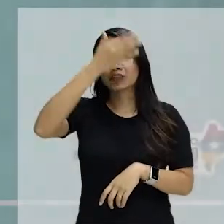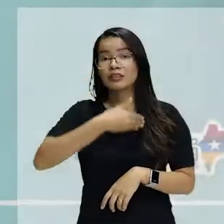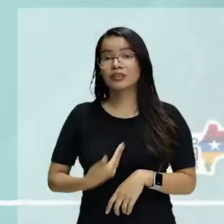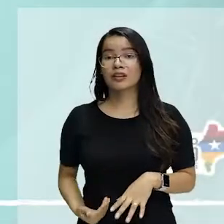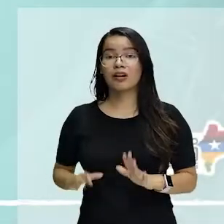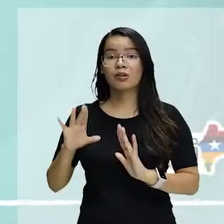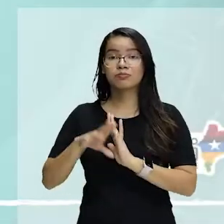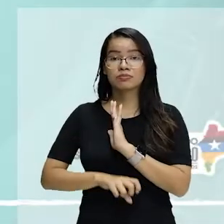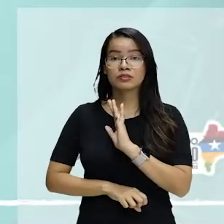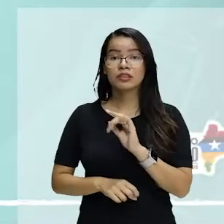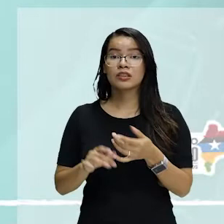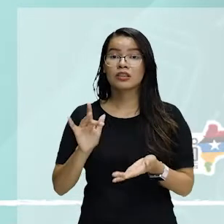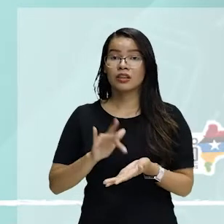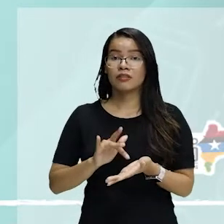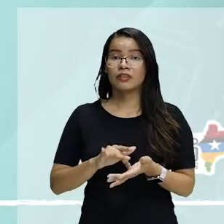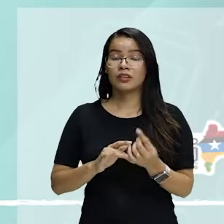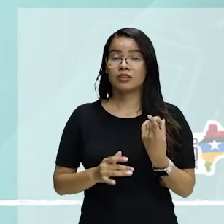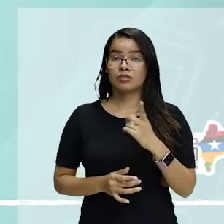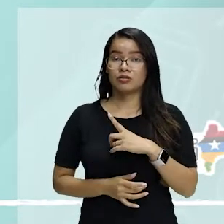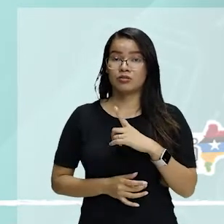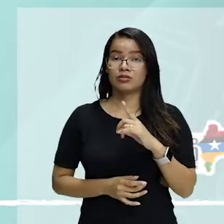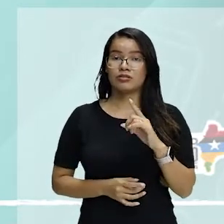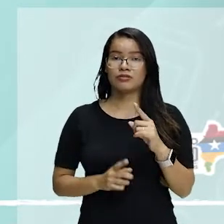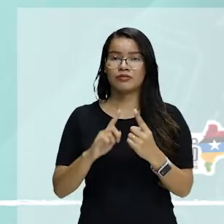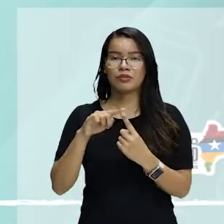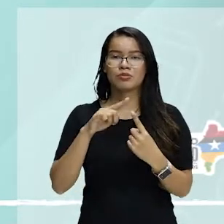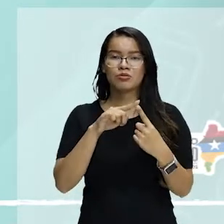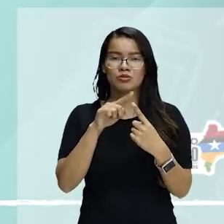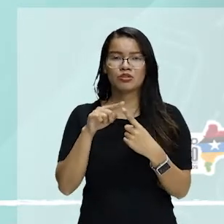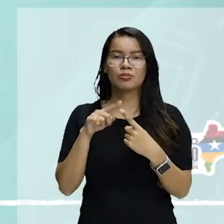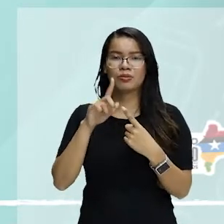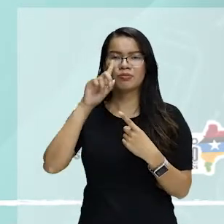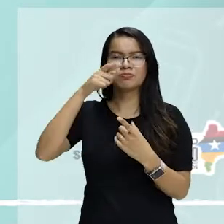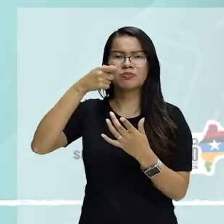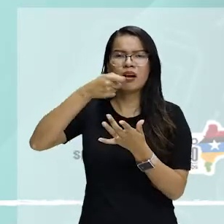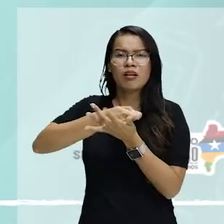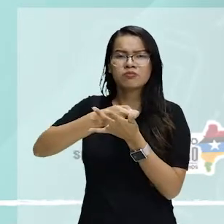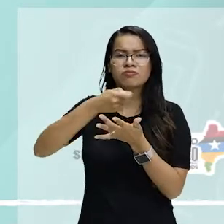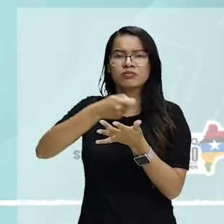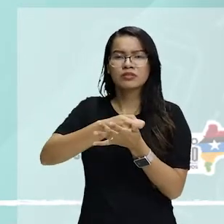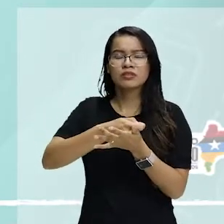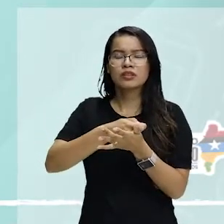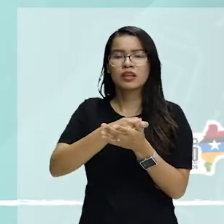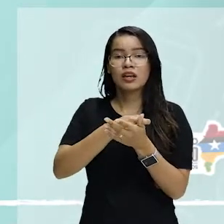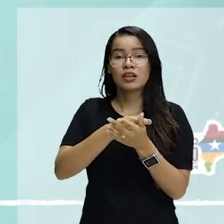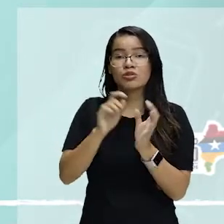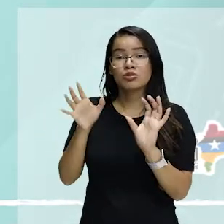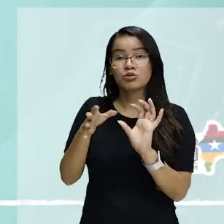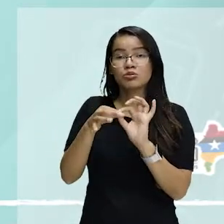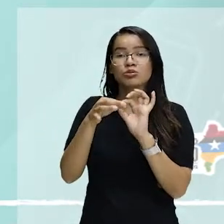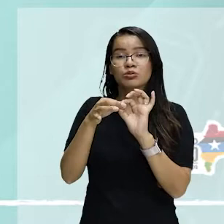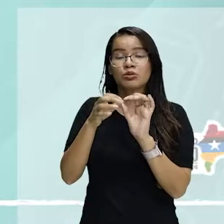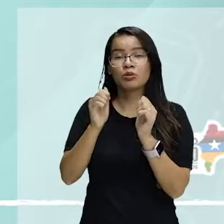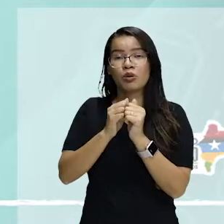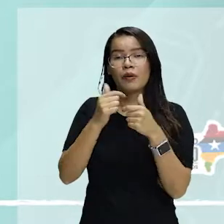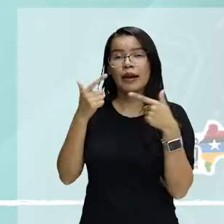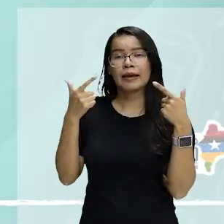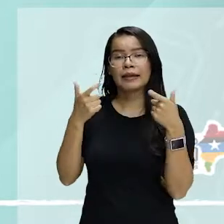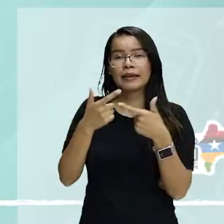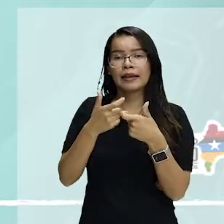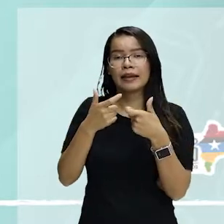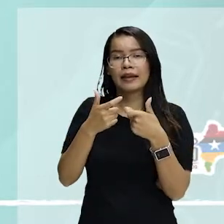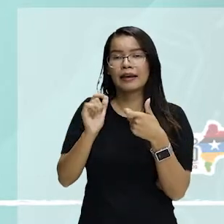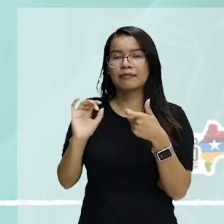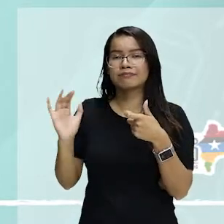Na verdade, senhores, esse tipo de autoritarismo, aliado a guerras externas,